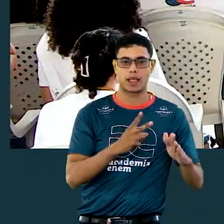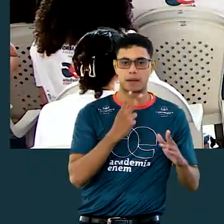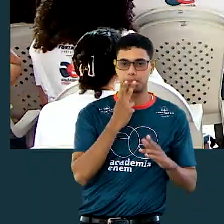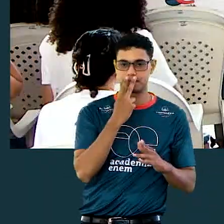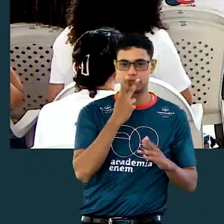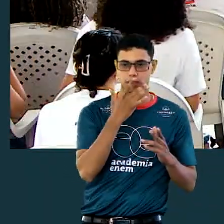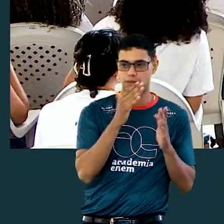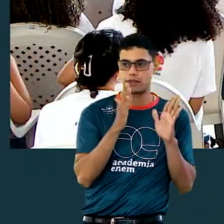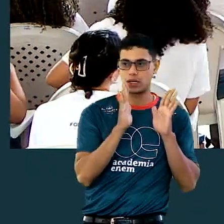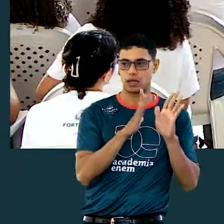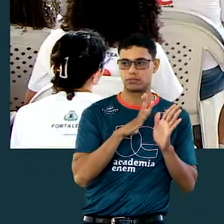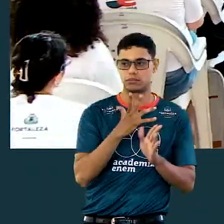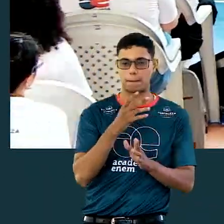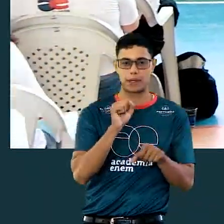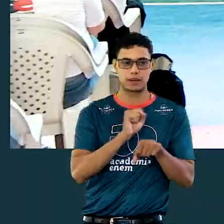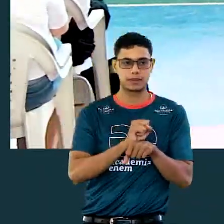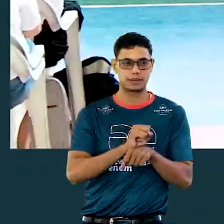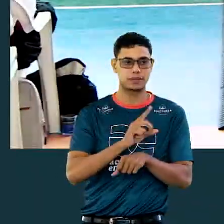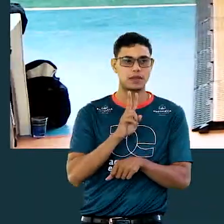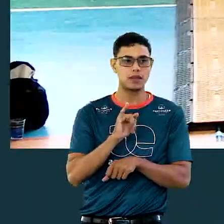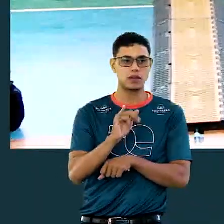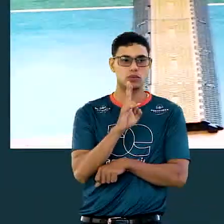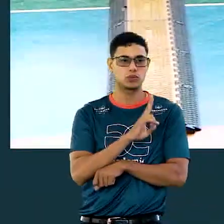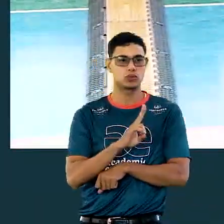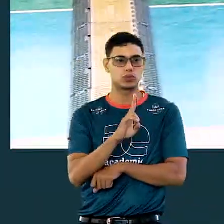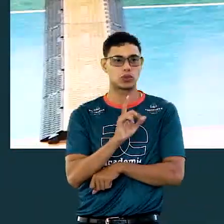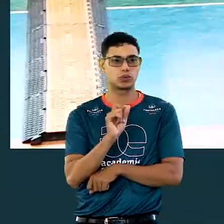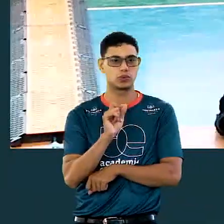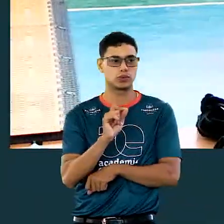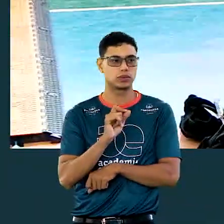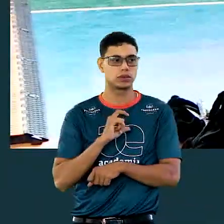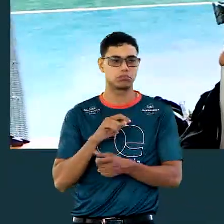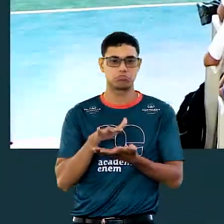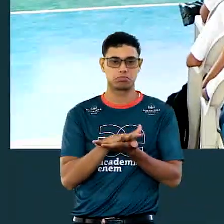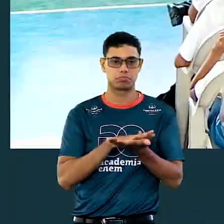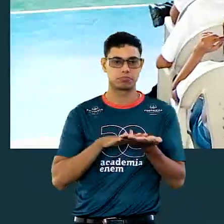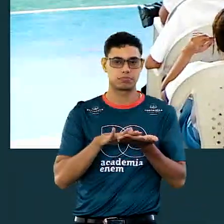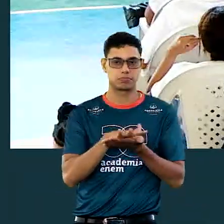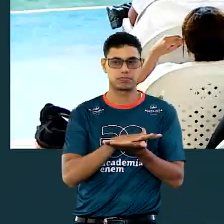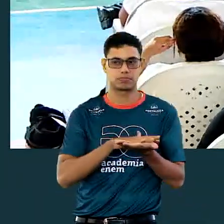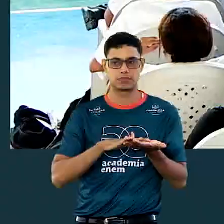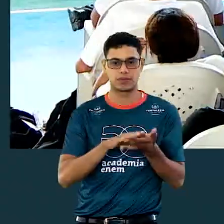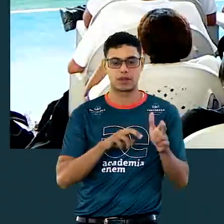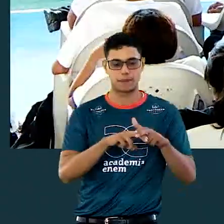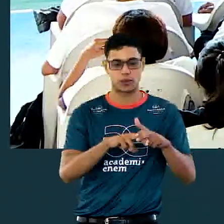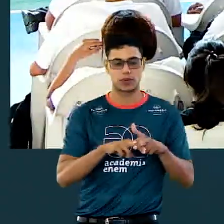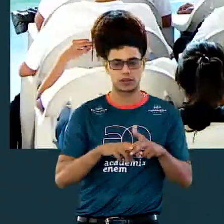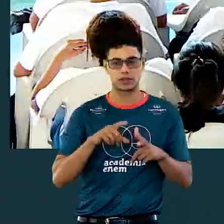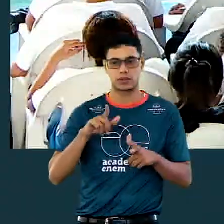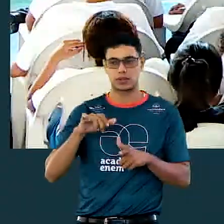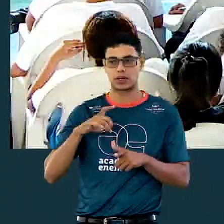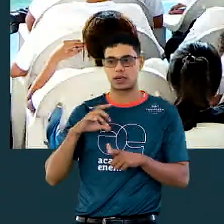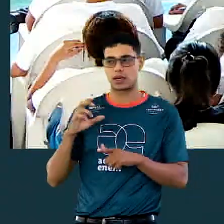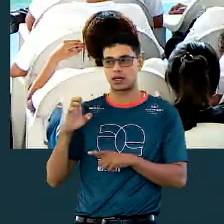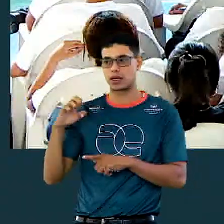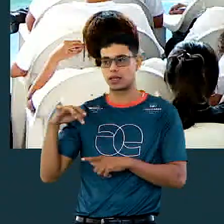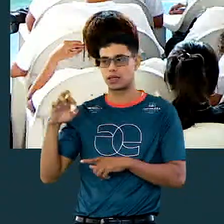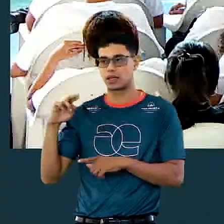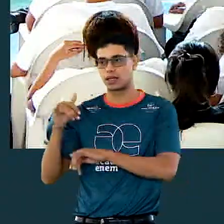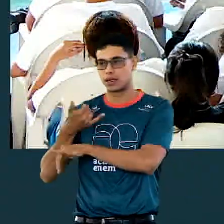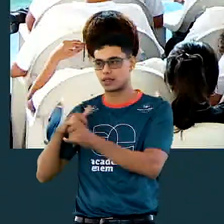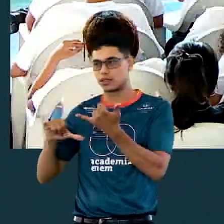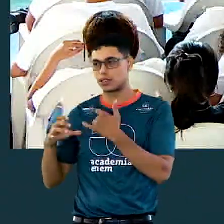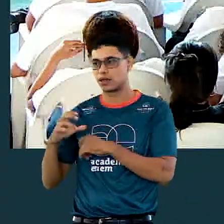tomadas, ela vai servir de quê? Nada. Por isso que o nome é energia potencial